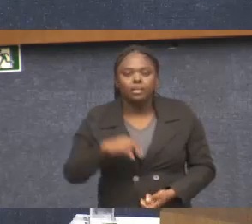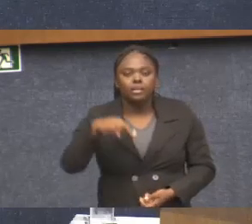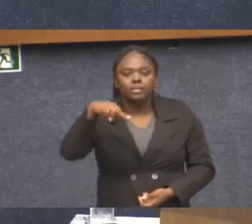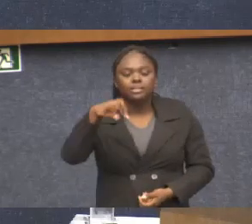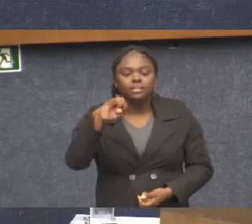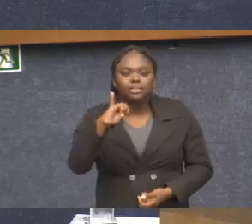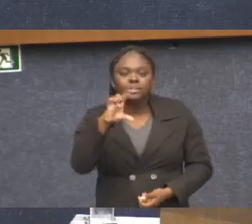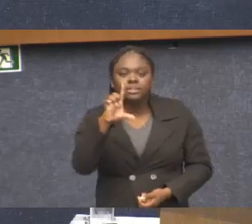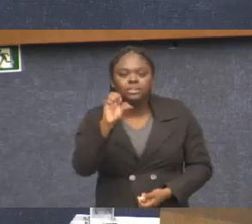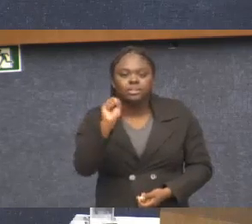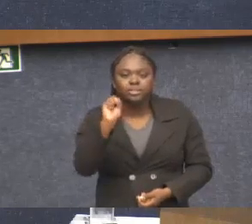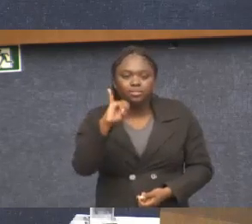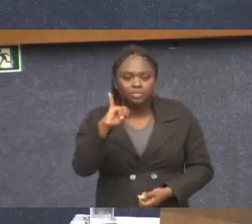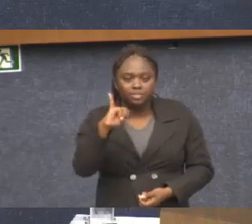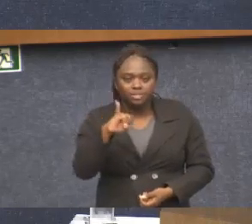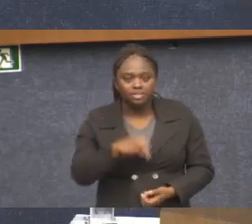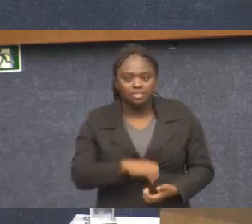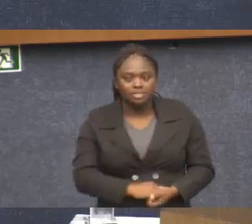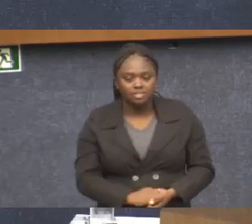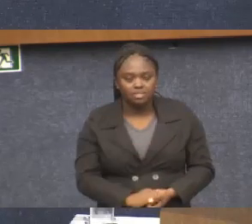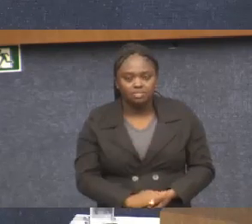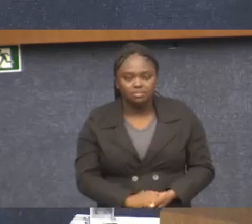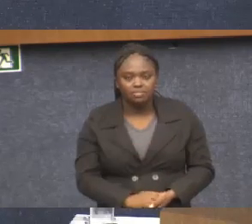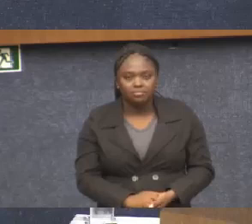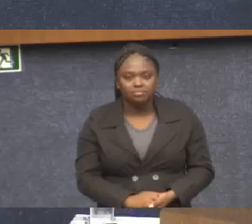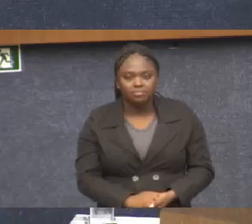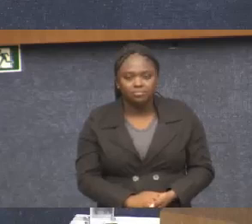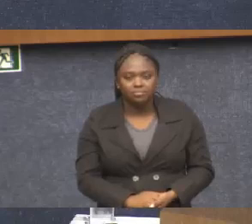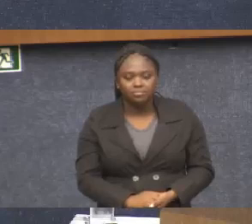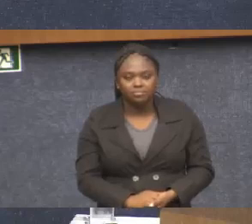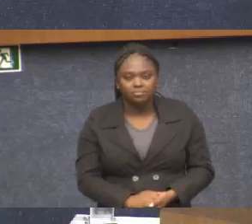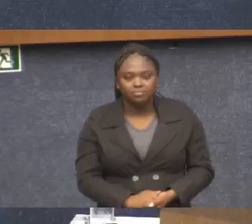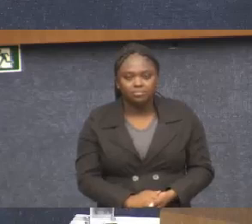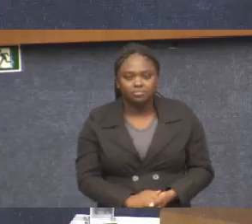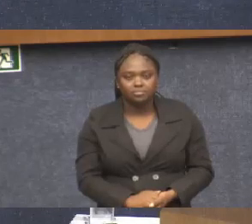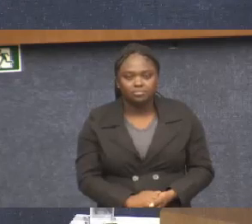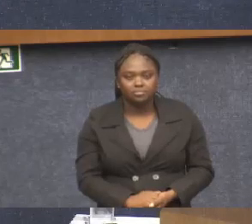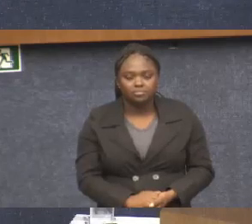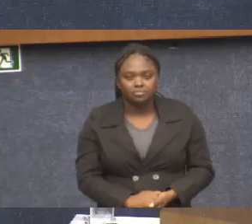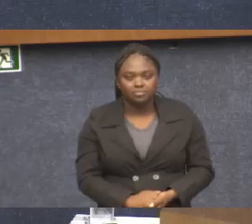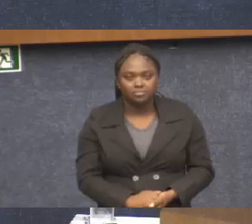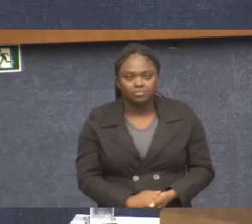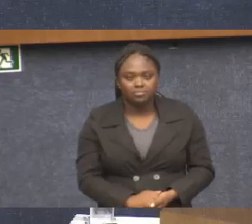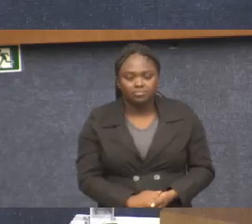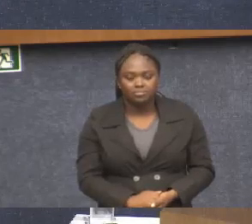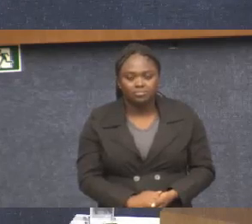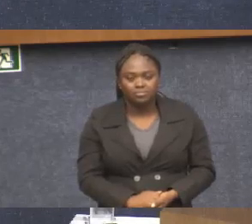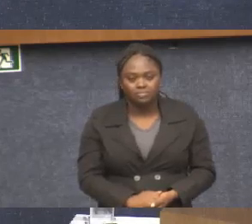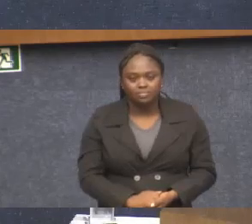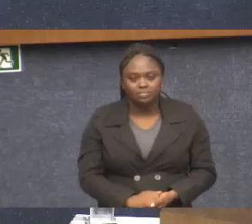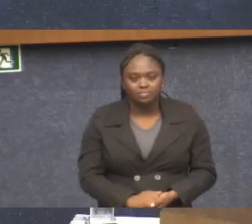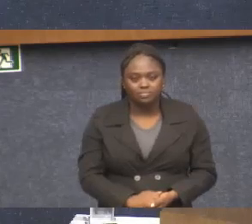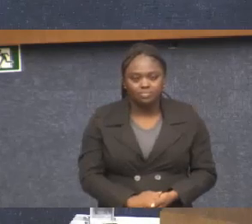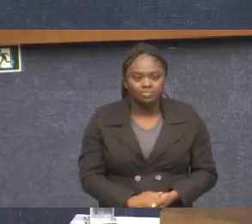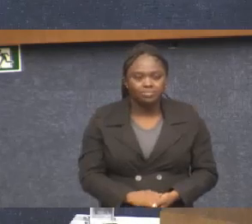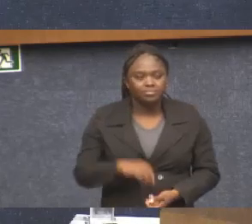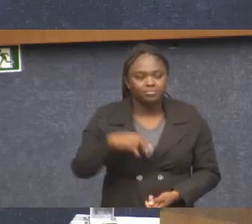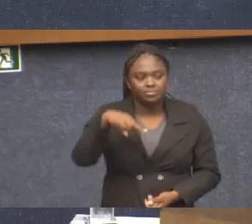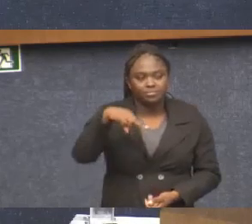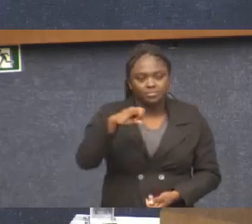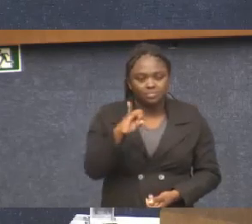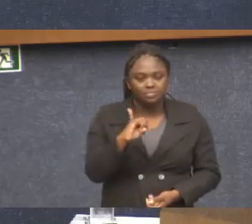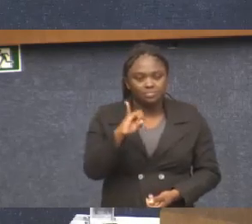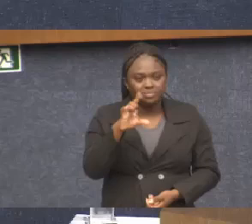Nilce Faria que Campos. Que a vida é trem bala, parceiro. E a gente é só passageiro prestes a partir. Damas.